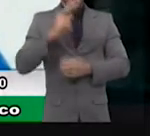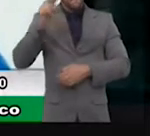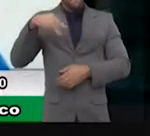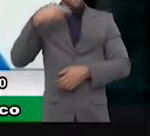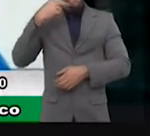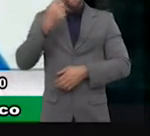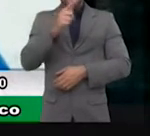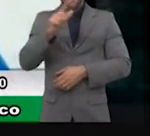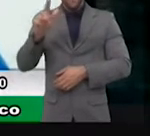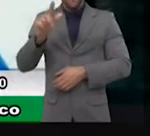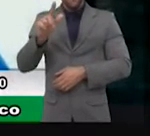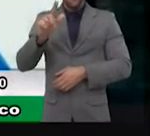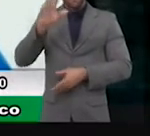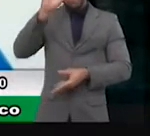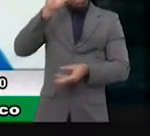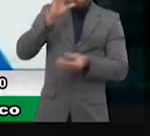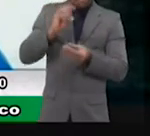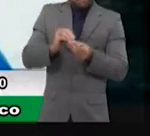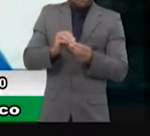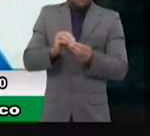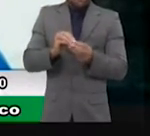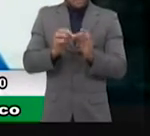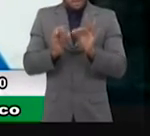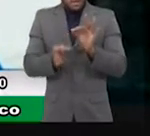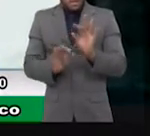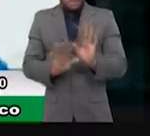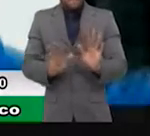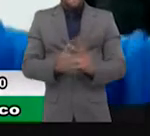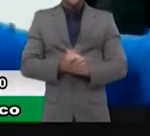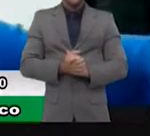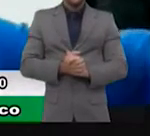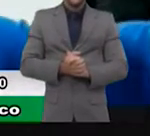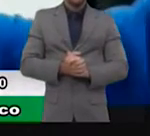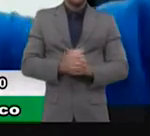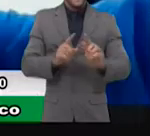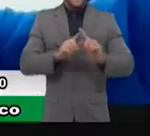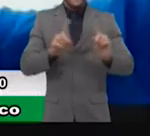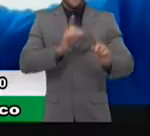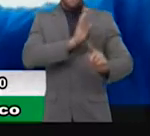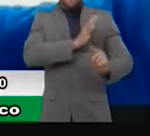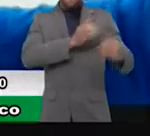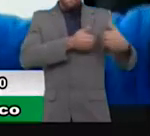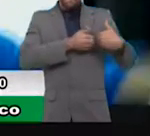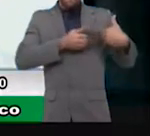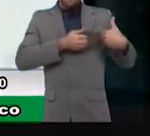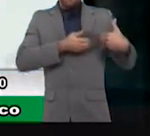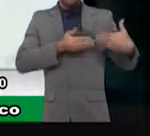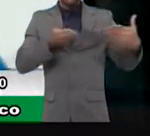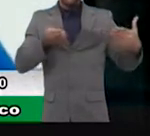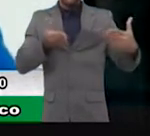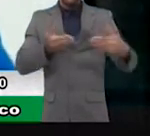uma fala breve, mas de coração. Deixa um pouquinho,